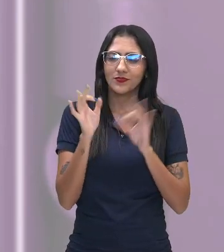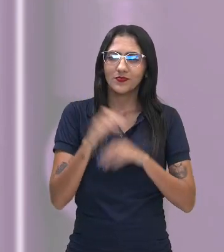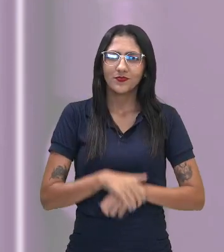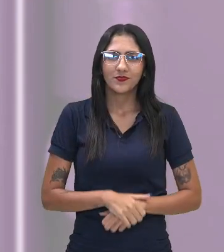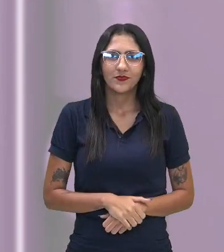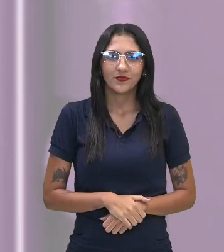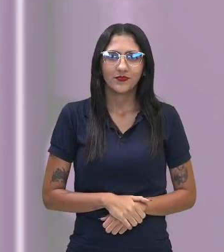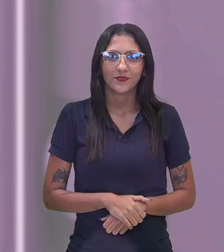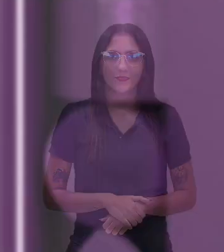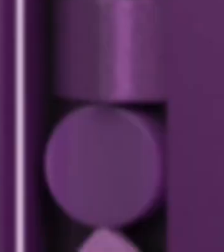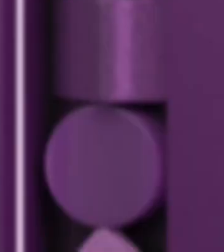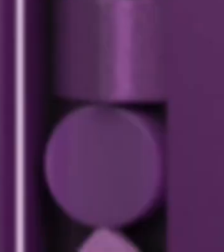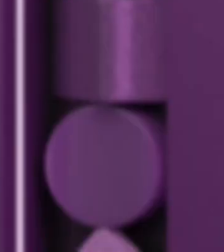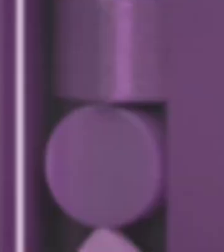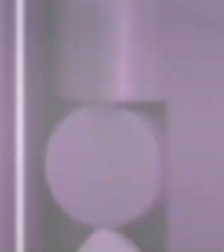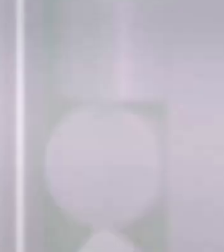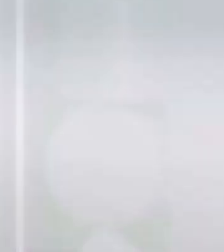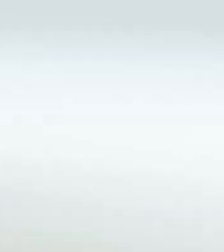para a aula.